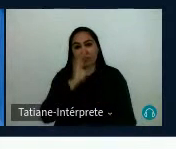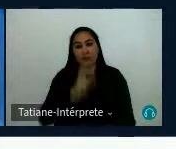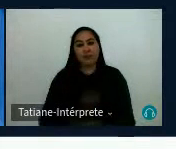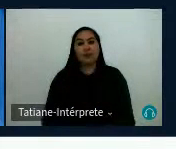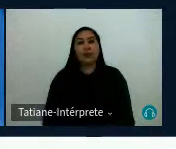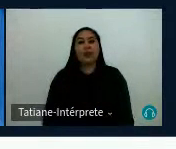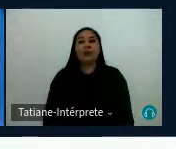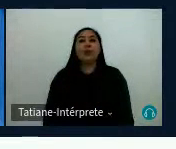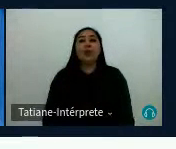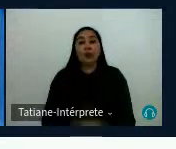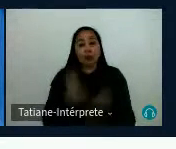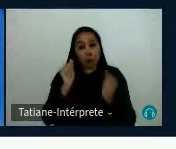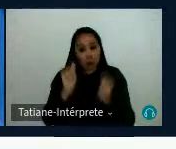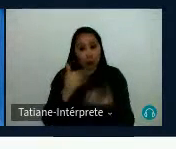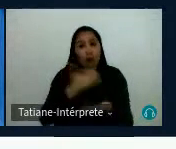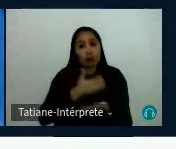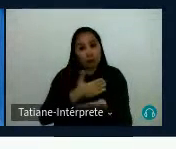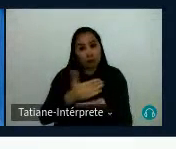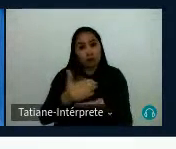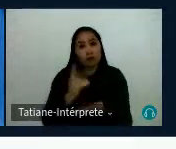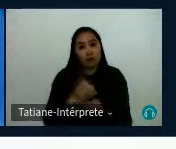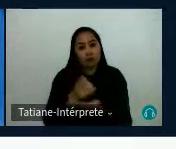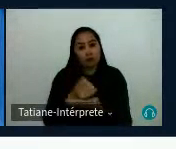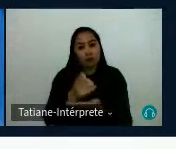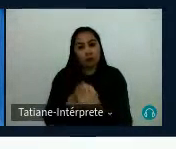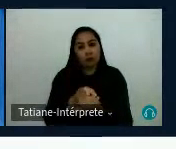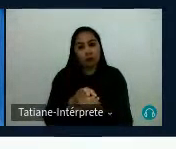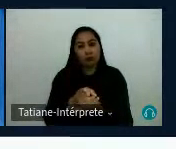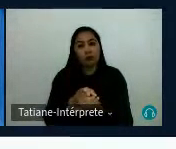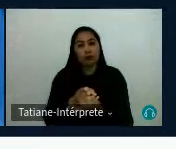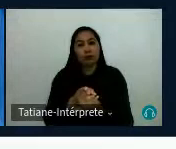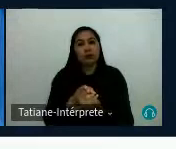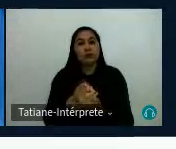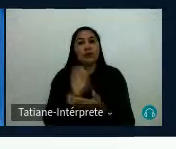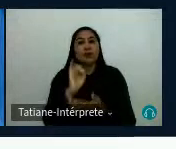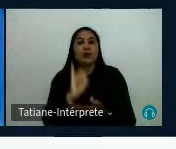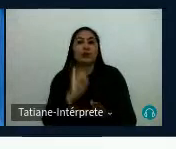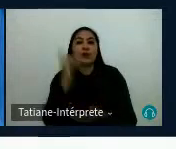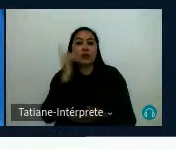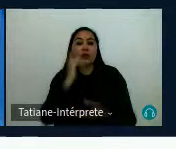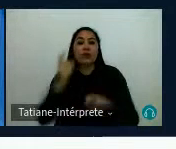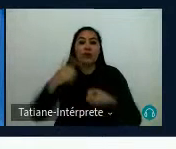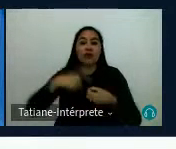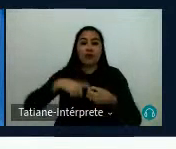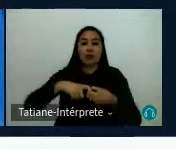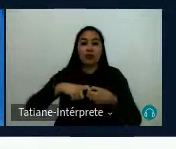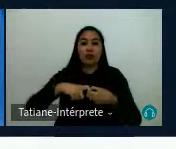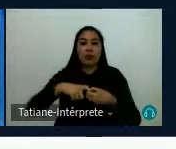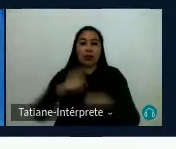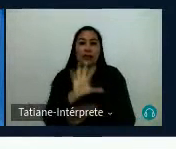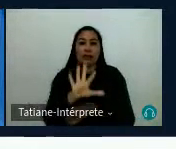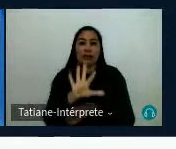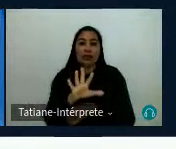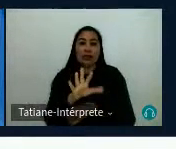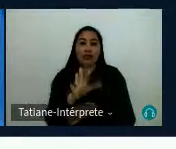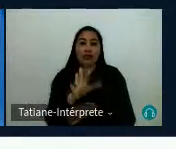Adri pode continuar, e eu até te diria, se tu puder voltar ao slide anterior, que já